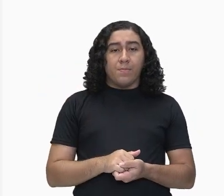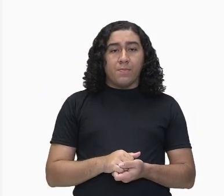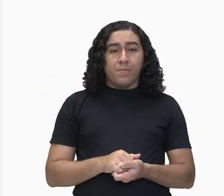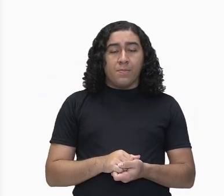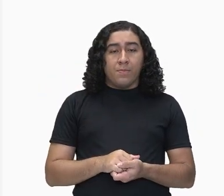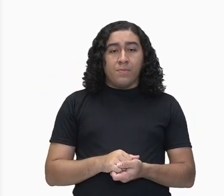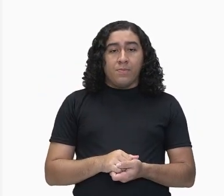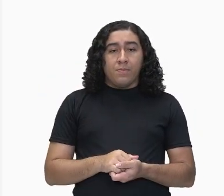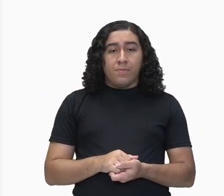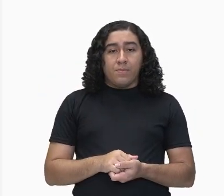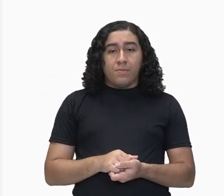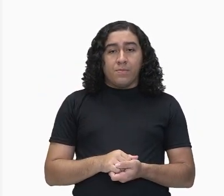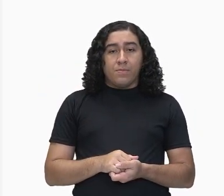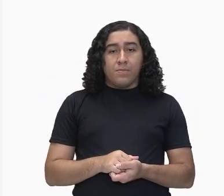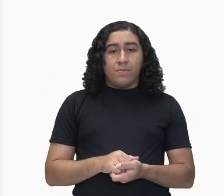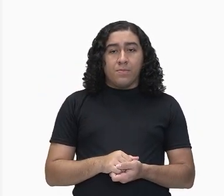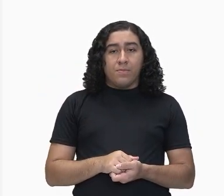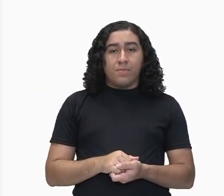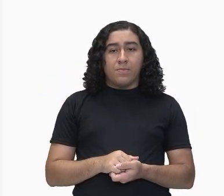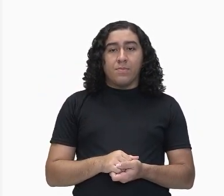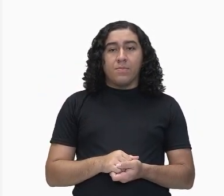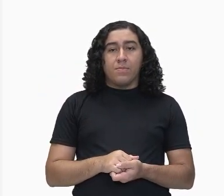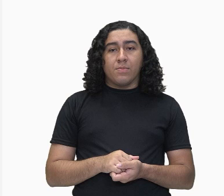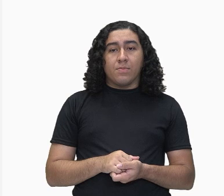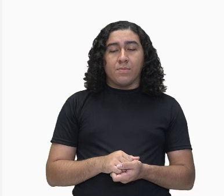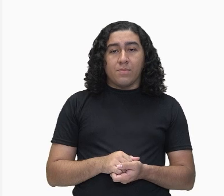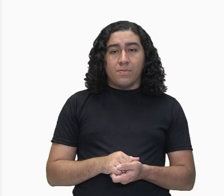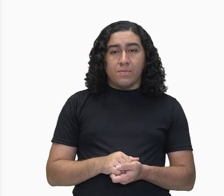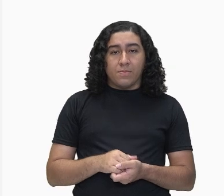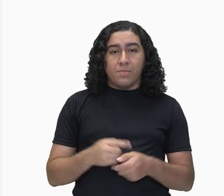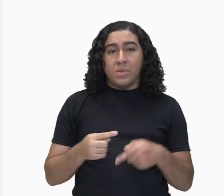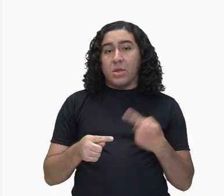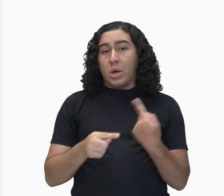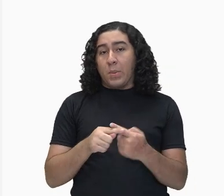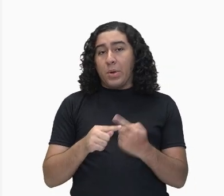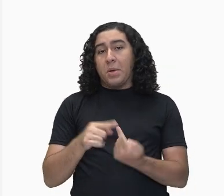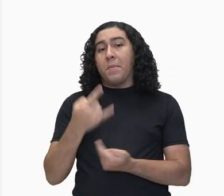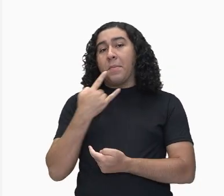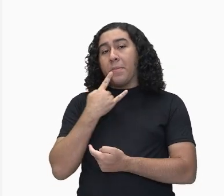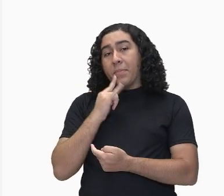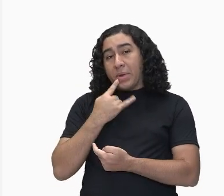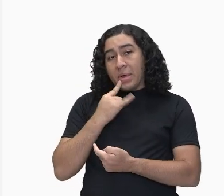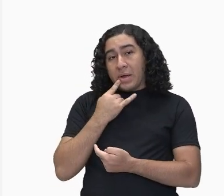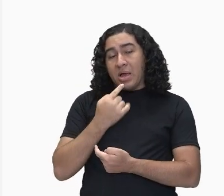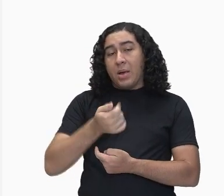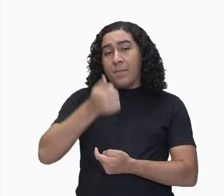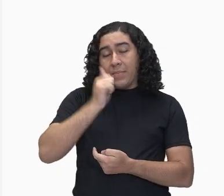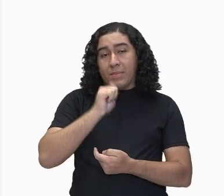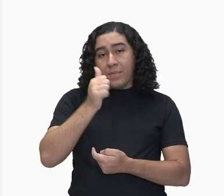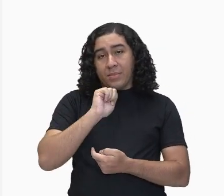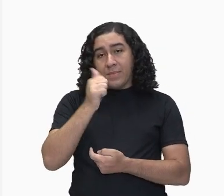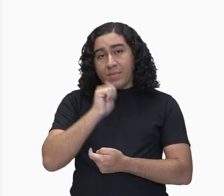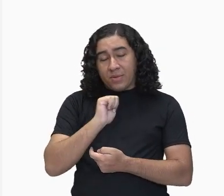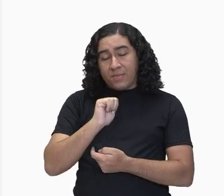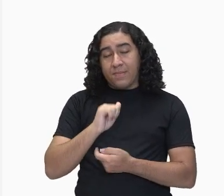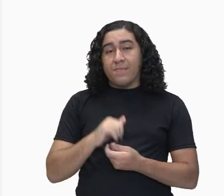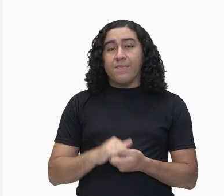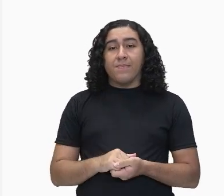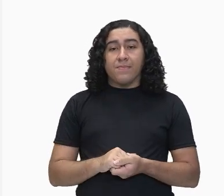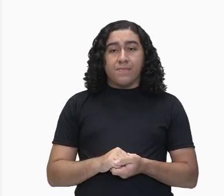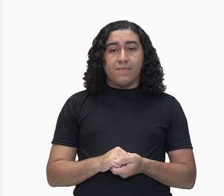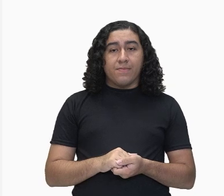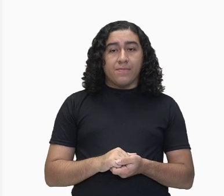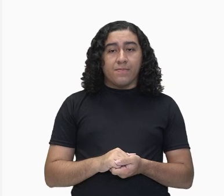Semiconscientes porque eles estão aí bebendo, passaram a noite praticamente acordados, né? Alguns já estão